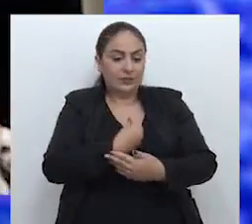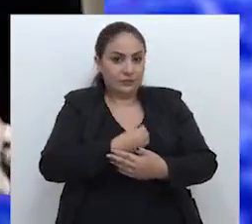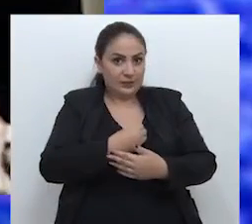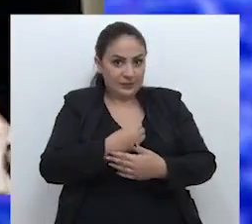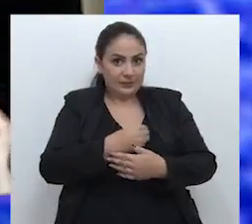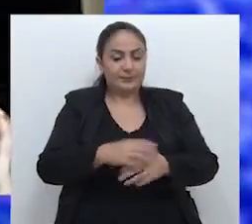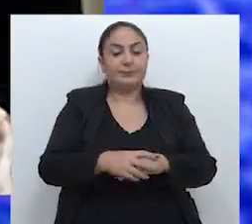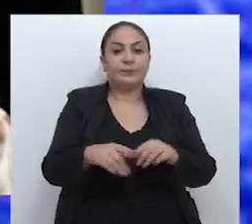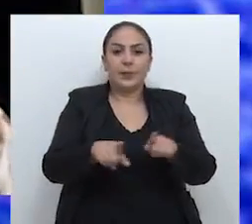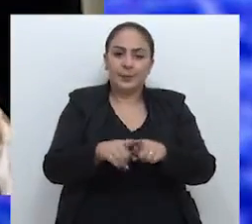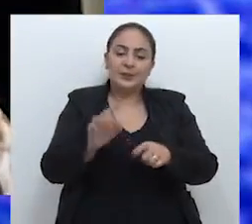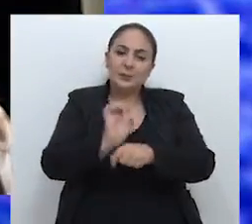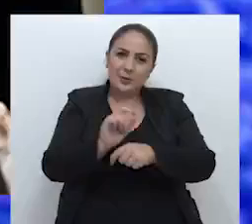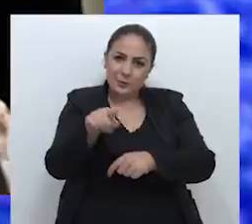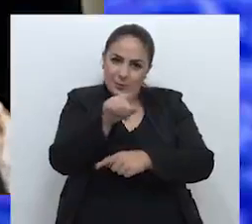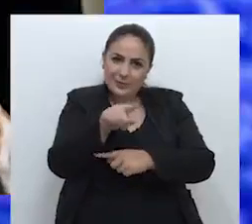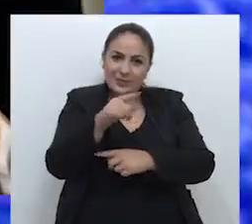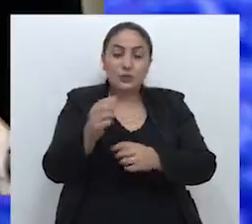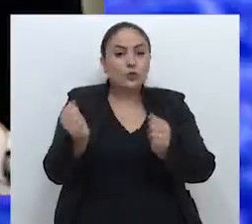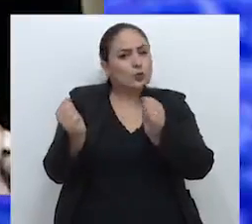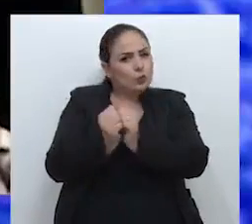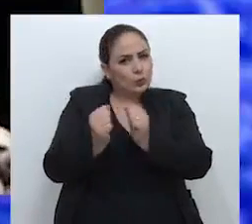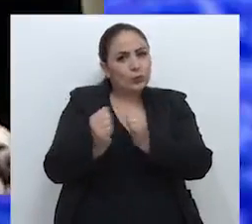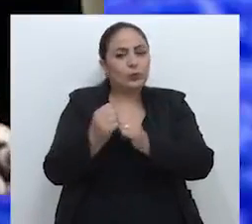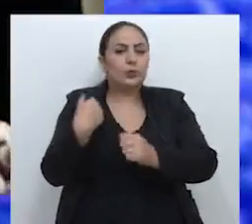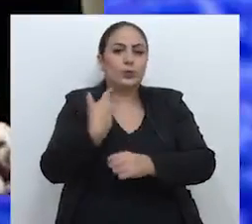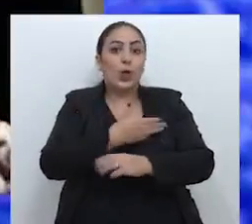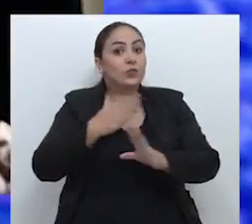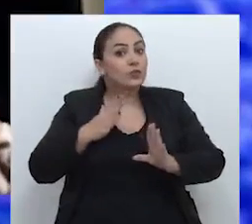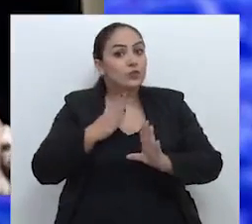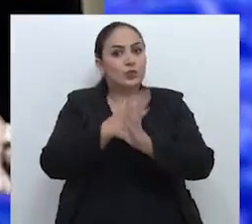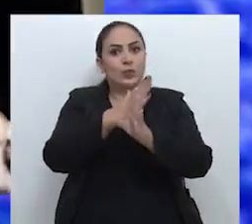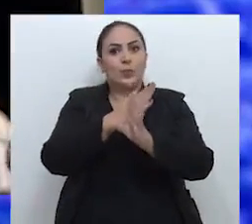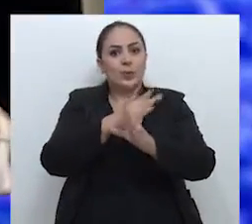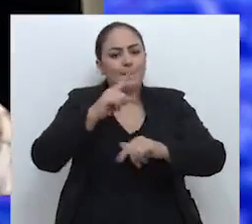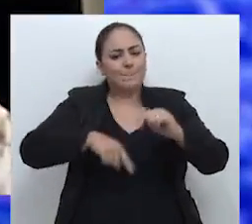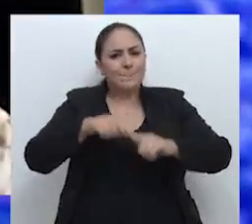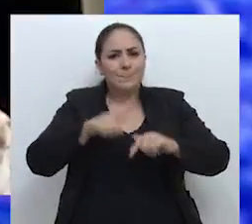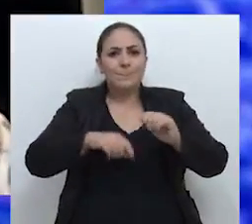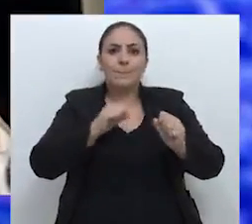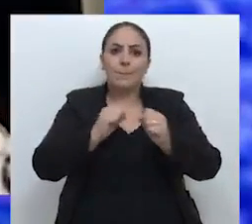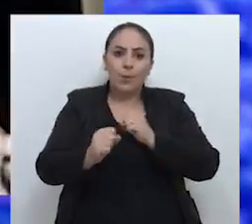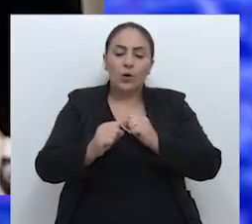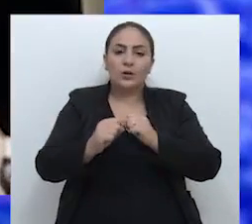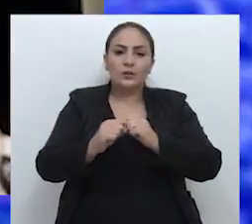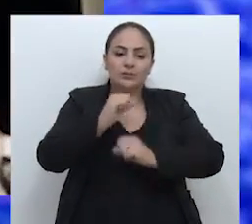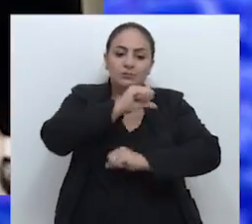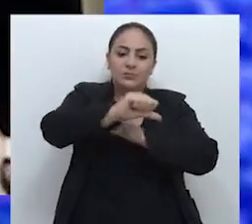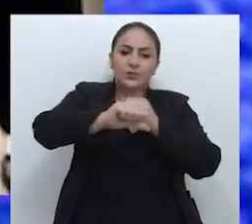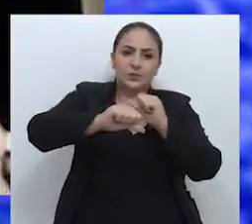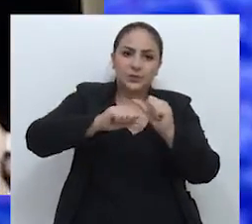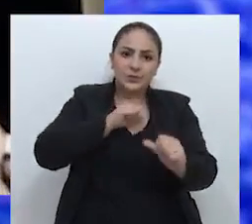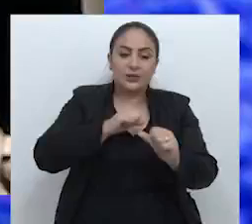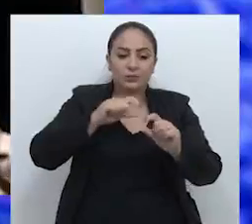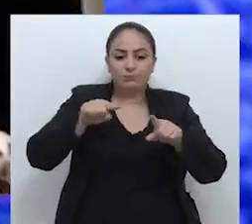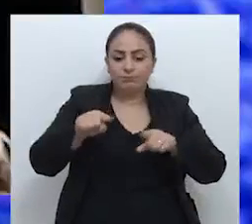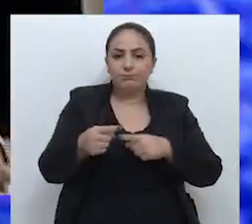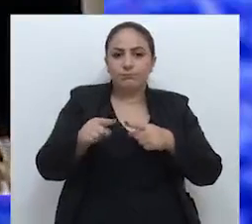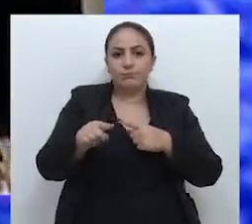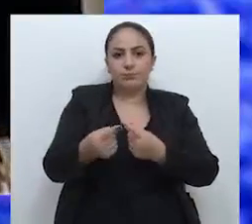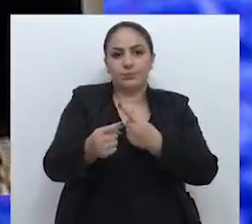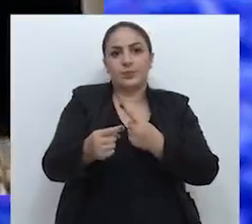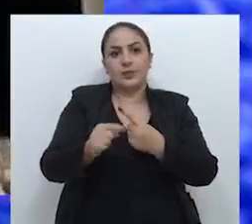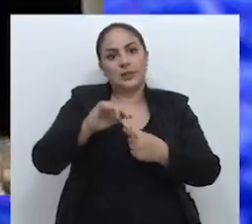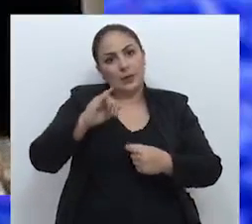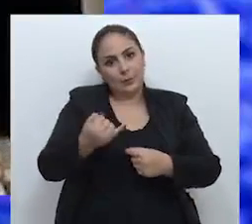mercado. Aguardamos você lá, para que juntos possamos descobrir elementos que possam transformar os